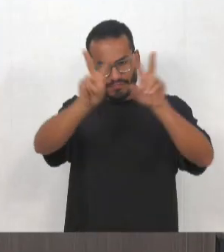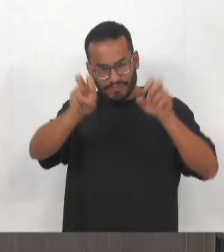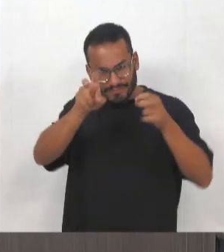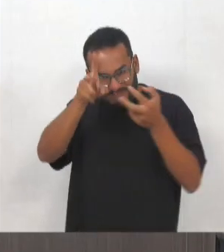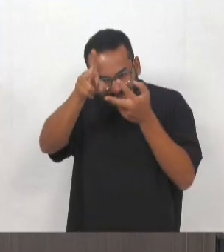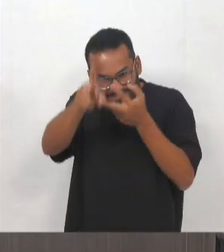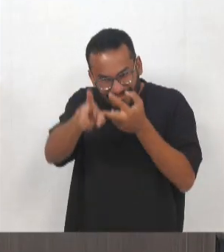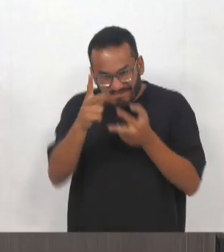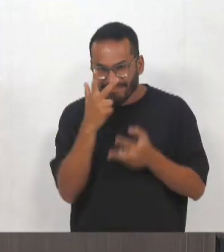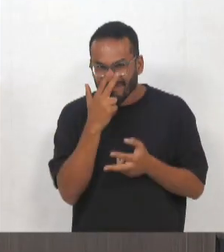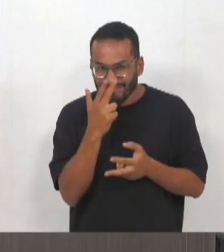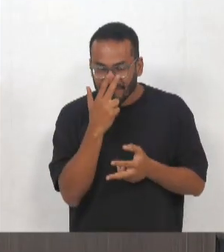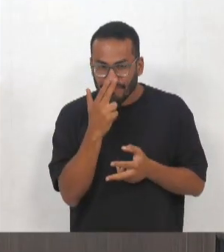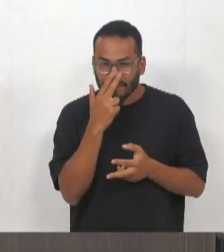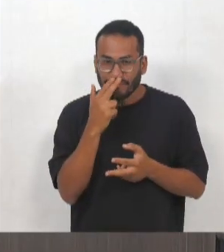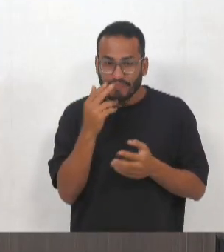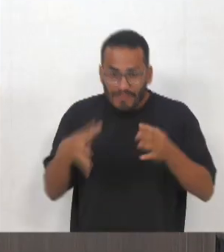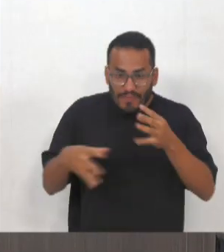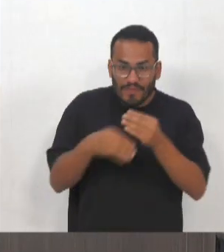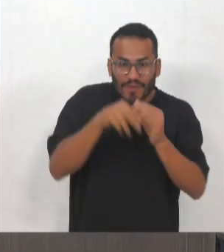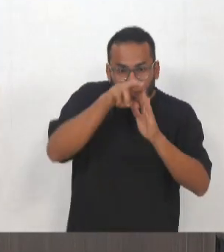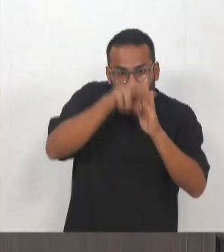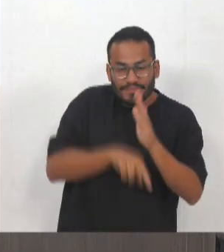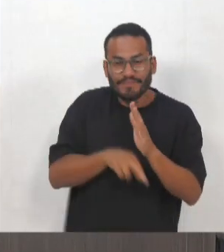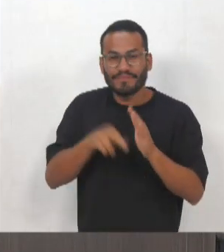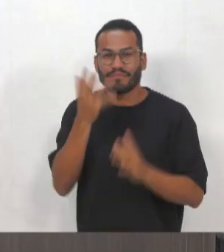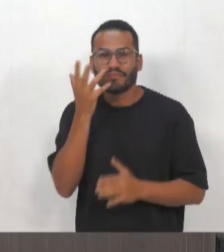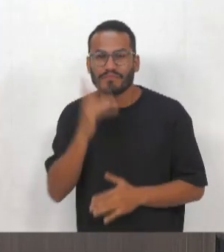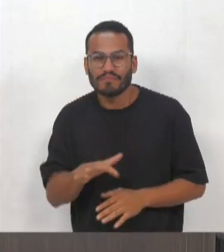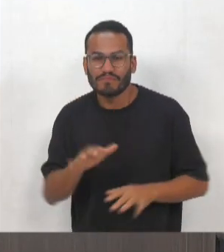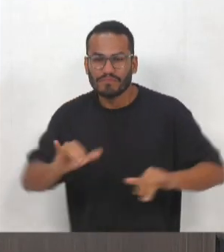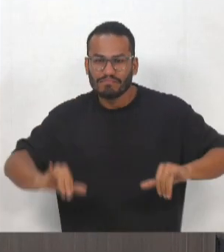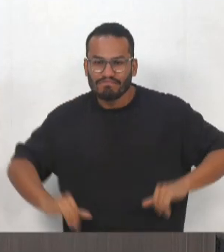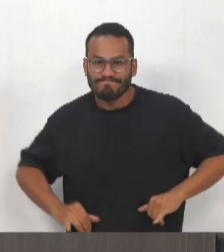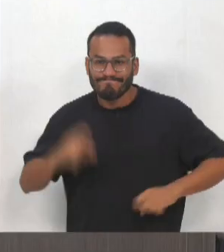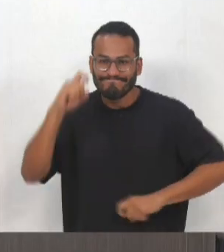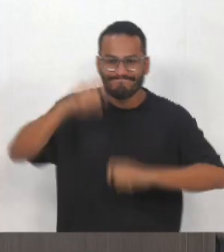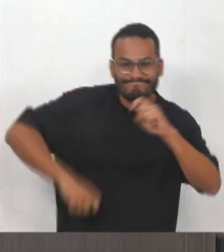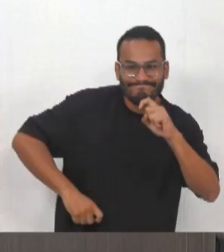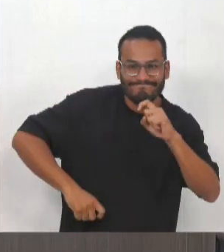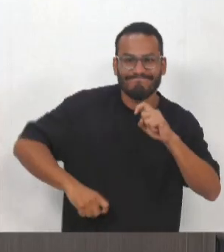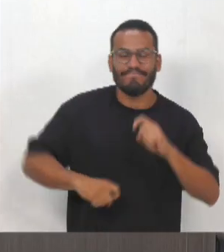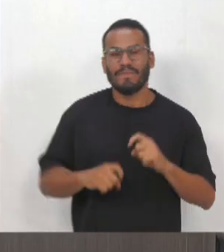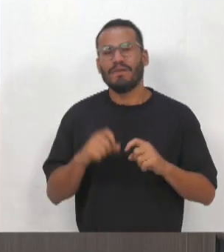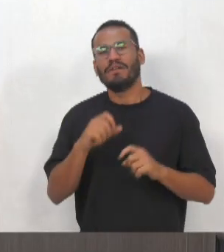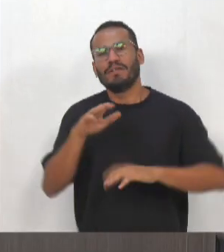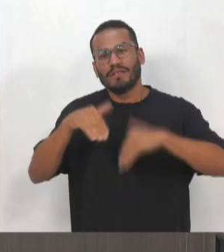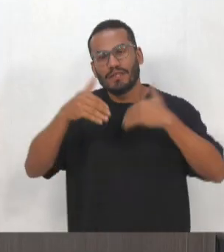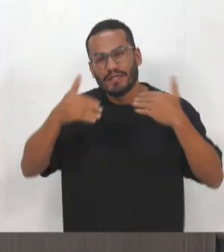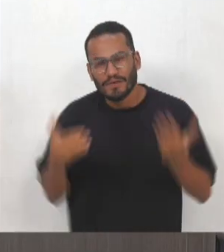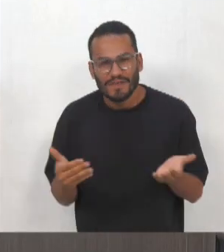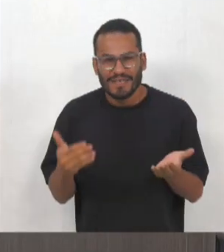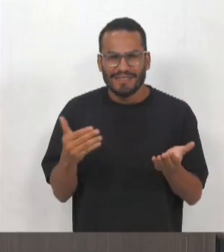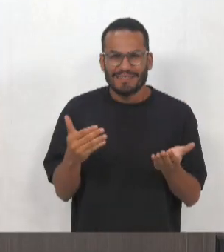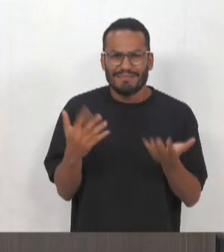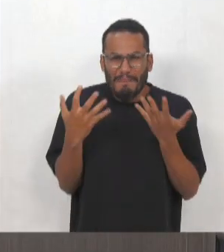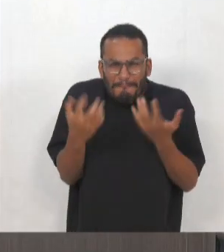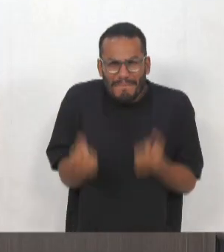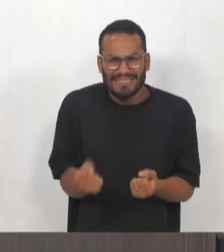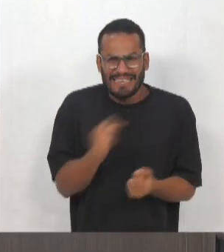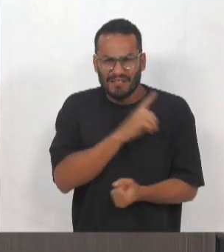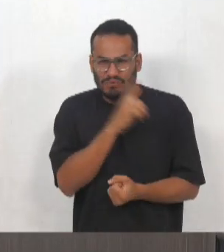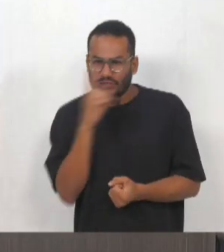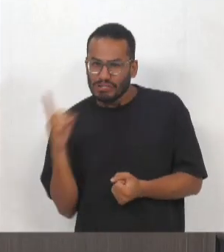semelhante, incluindo relatos de crianças que sofreram abuso. Talvez tenha sido o mais pesado